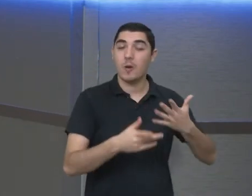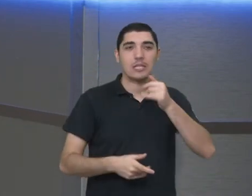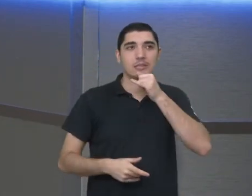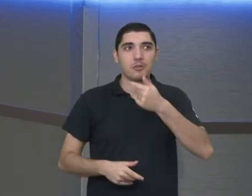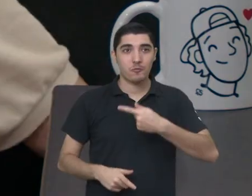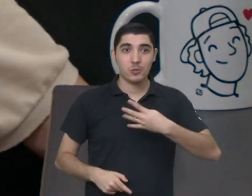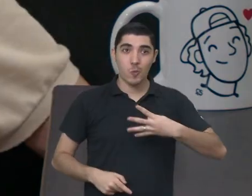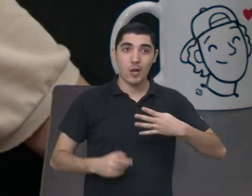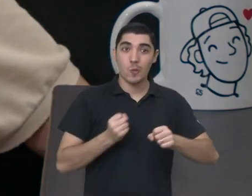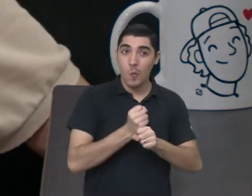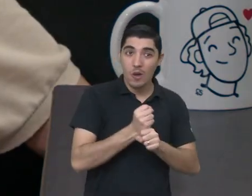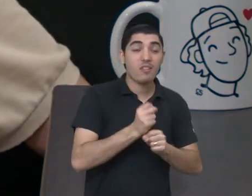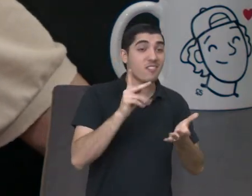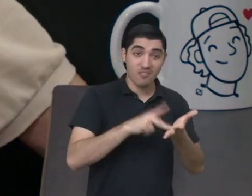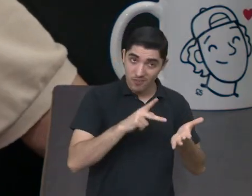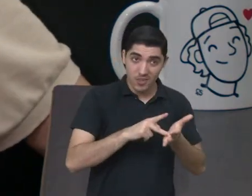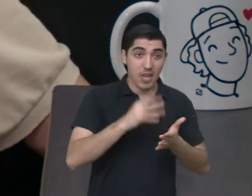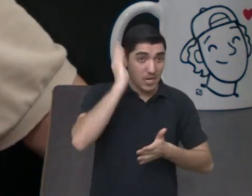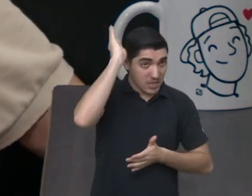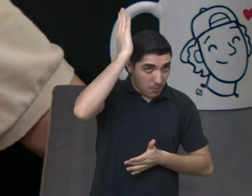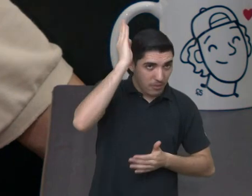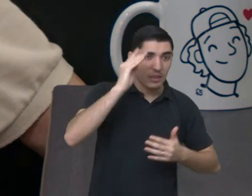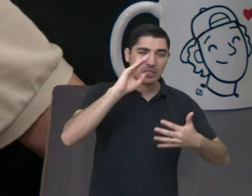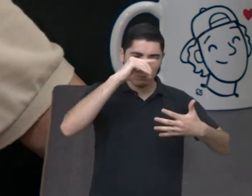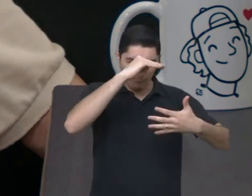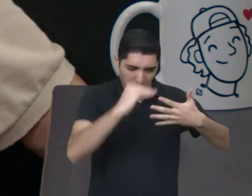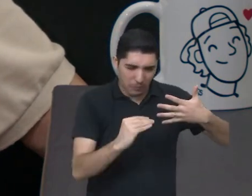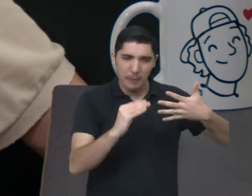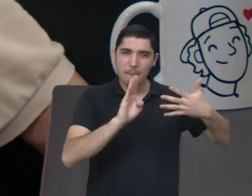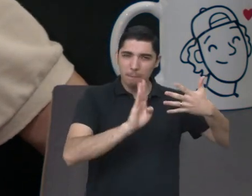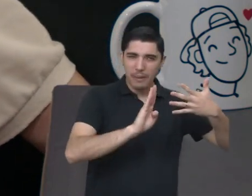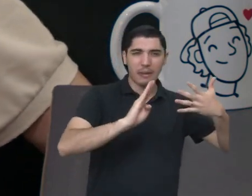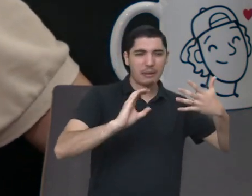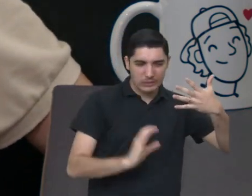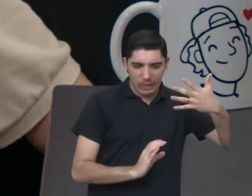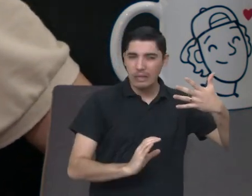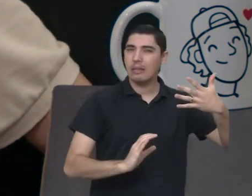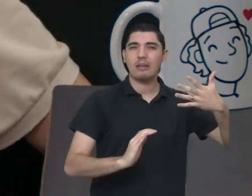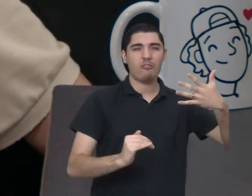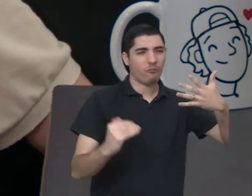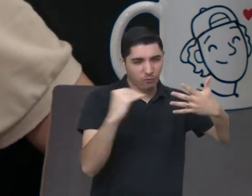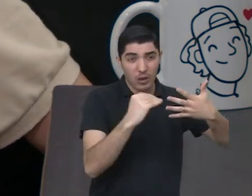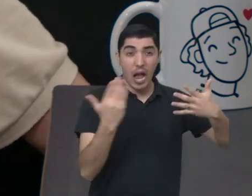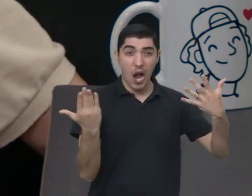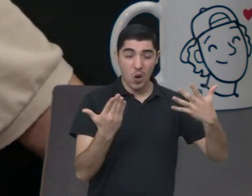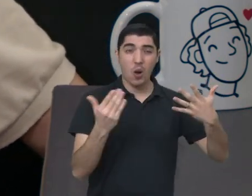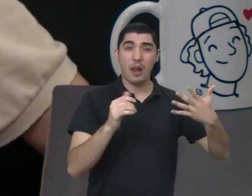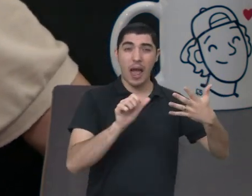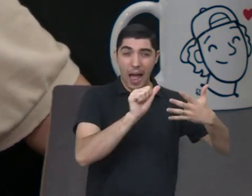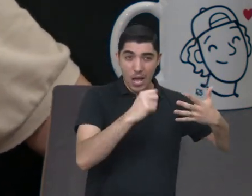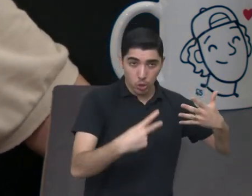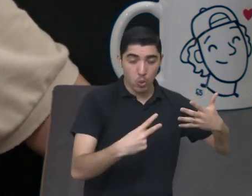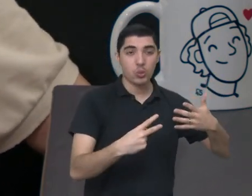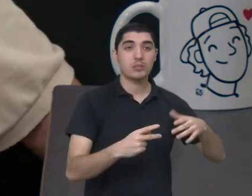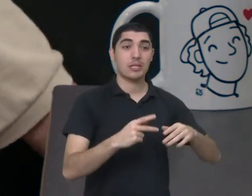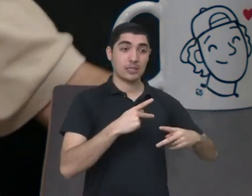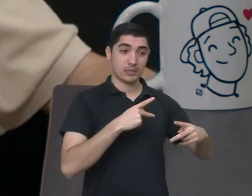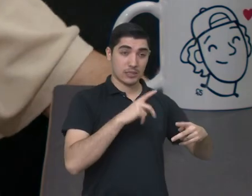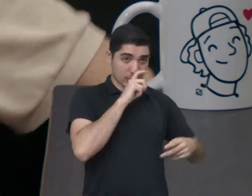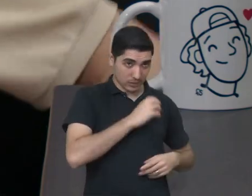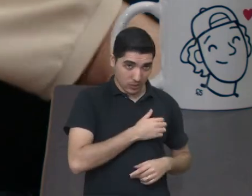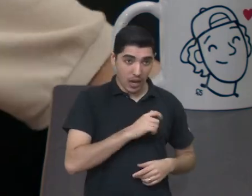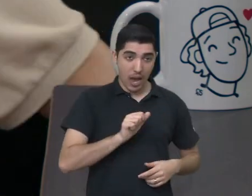Tentaram fazer, fizeram os dois jogos, viram que não deu audiência nenhuma, era uma transmissão de rádio pela TV, só que não tinha imagem, que você não podia ter imagem, né?